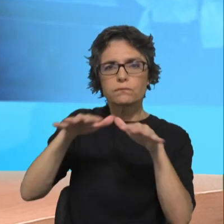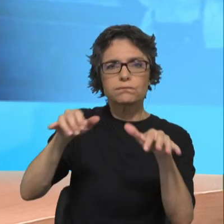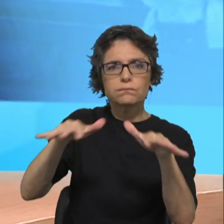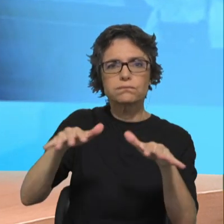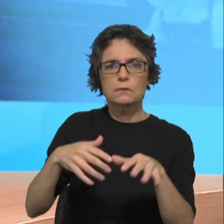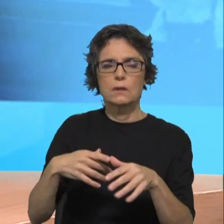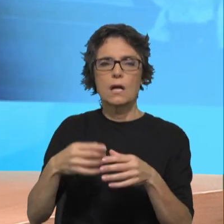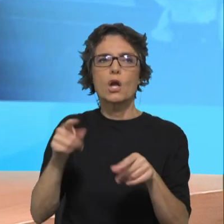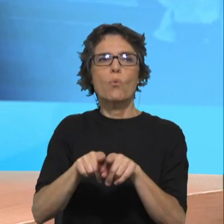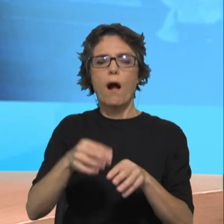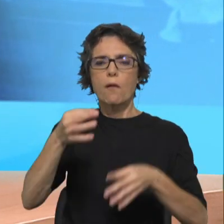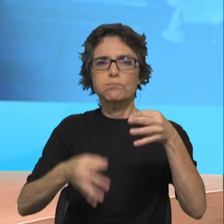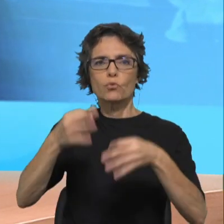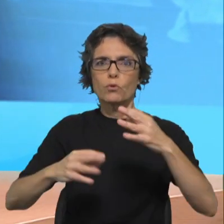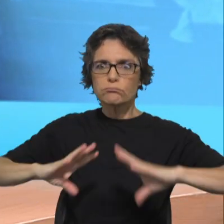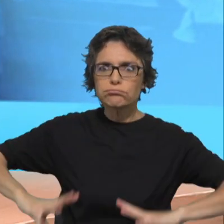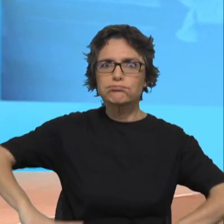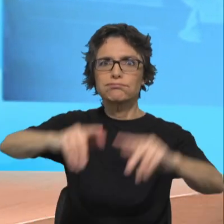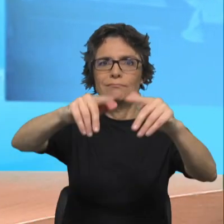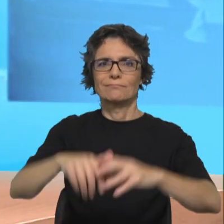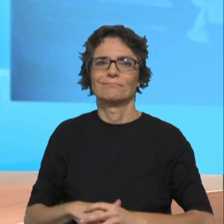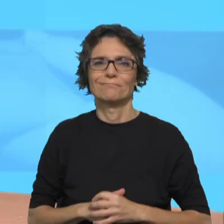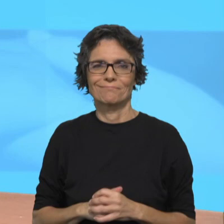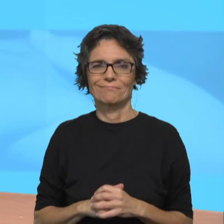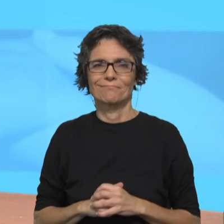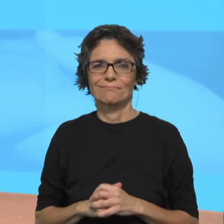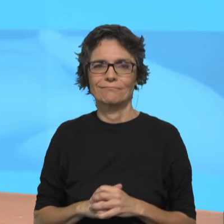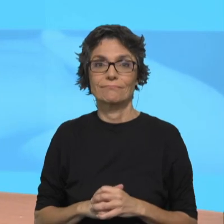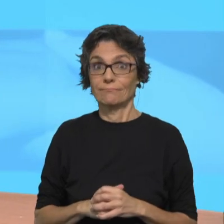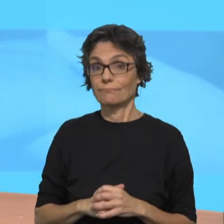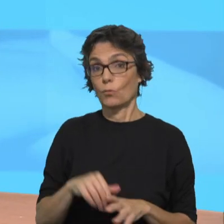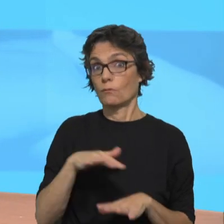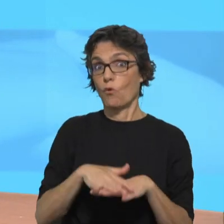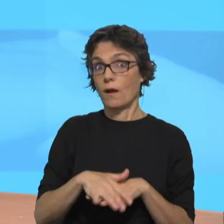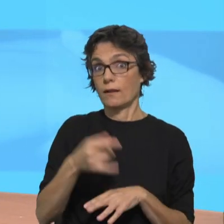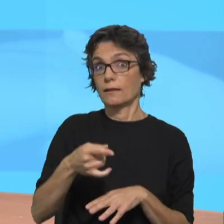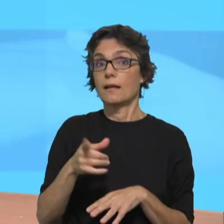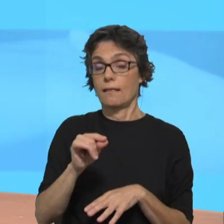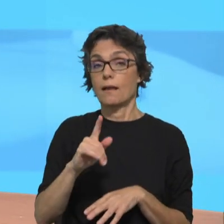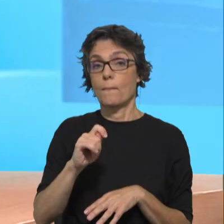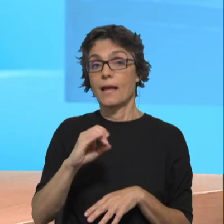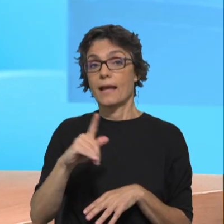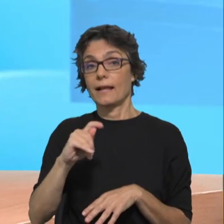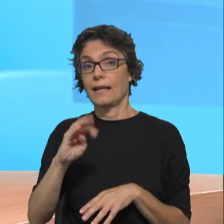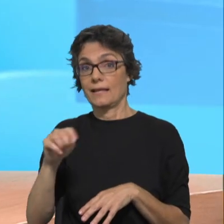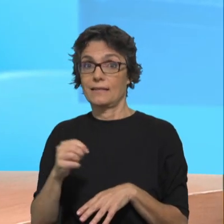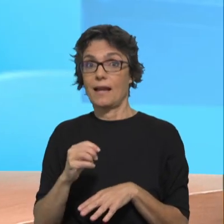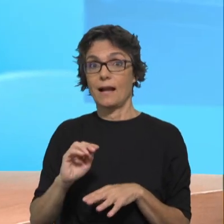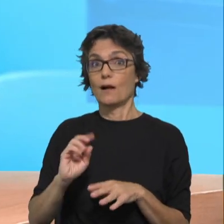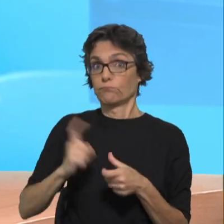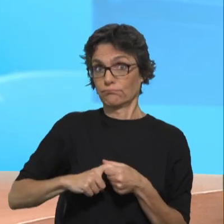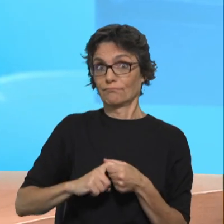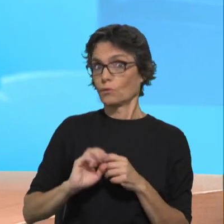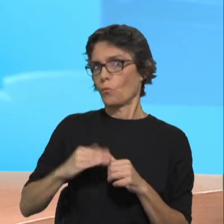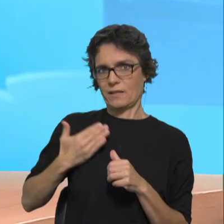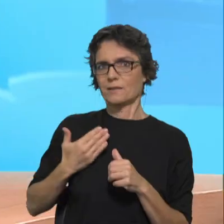animam esta conversão ecológica. E é de facto uma rede de que também a Agência Eclésia faz parte desde o início, e com muito desde gosto, o início, nomeadamente exatamente.